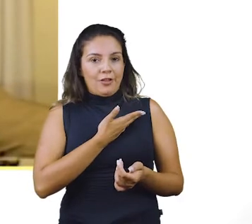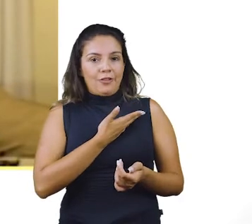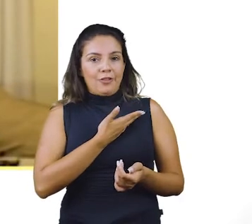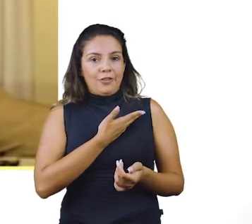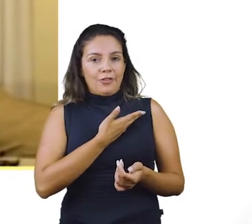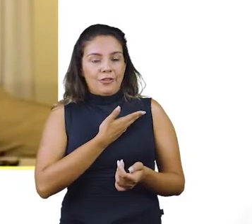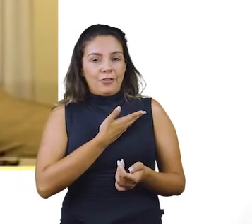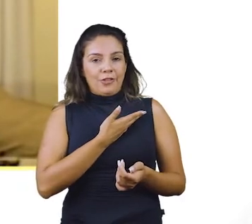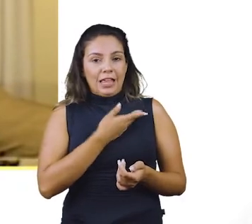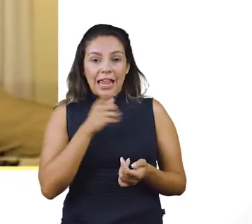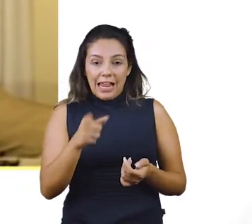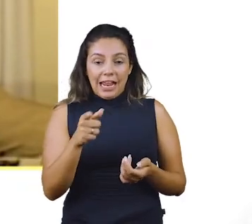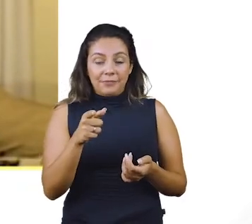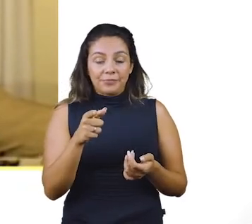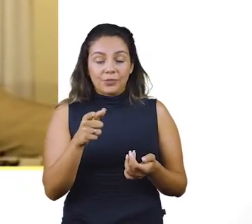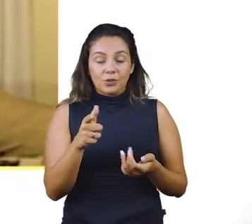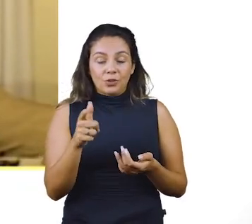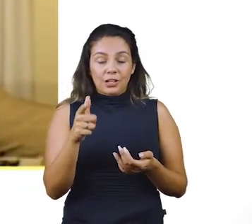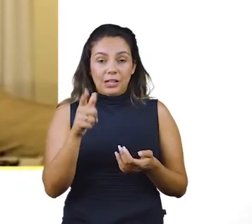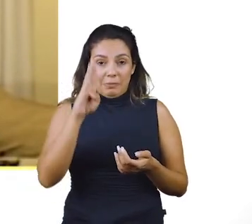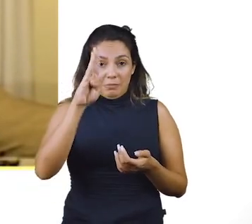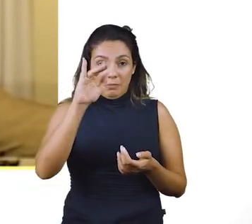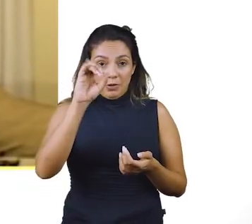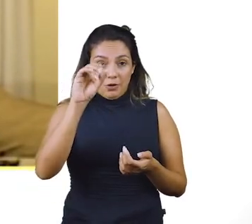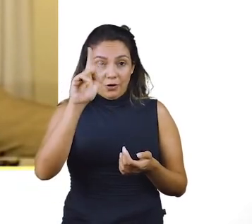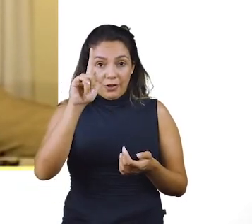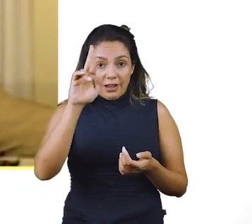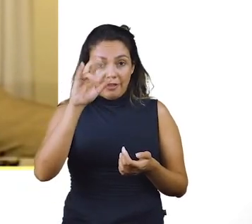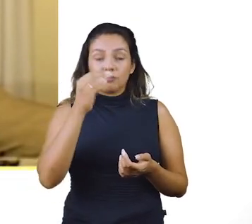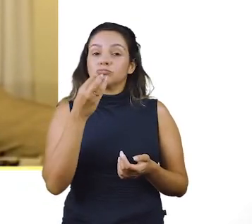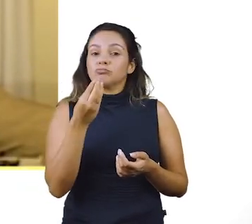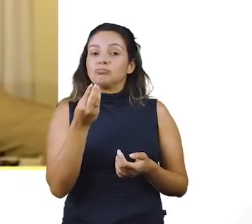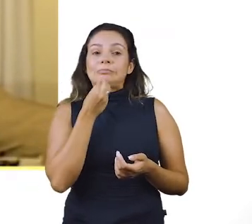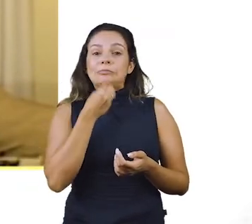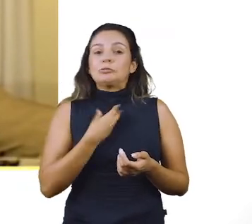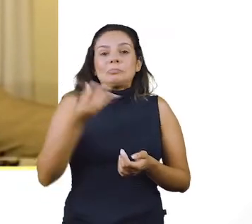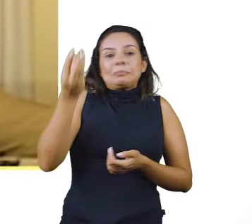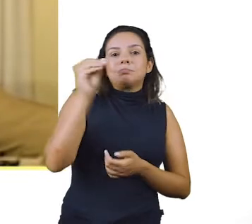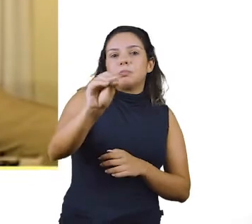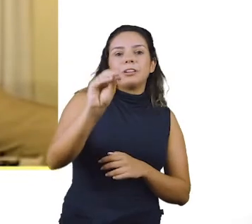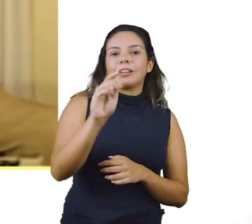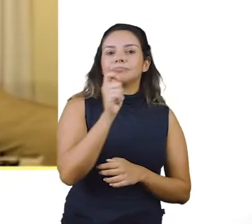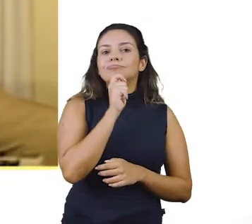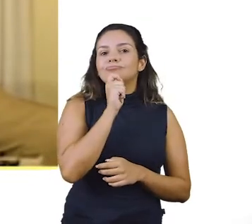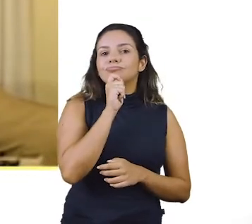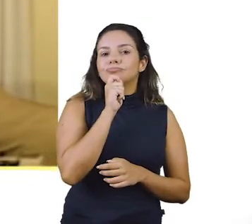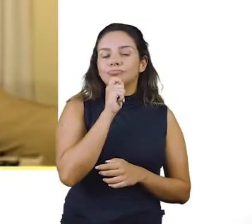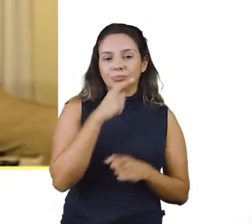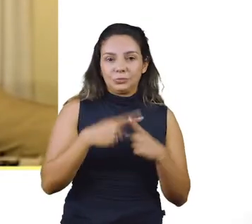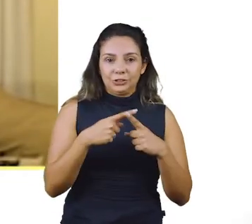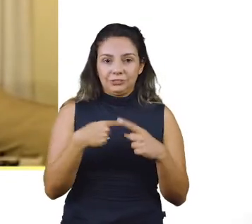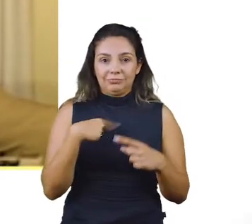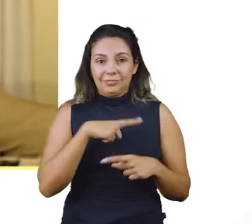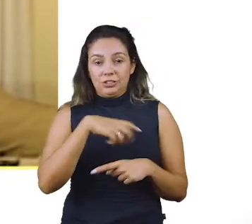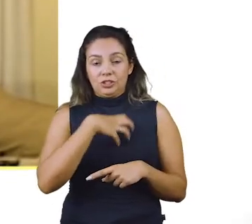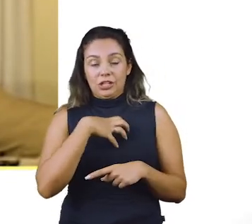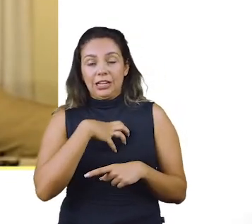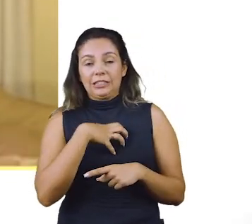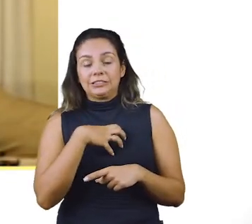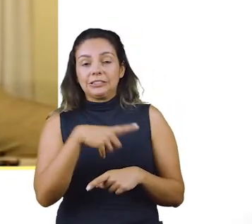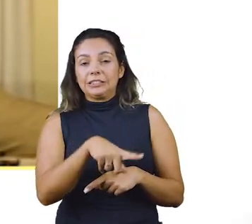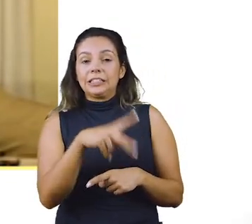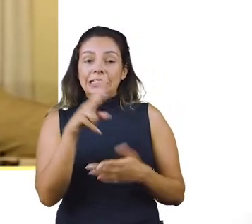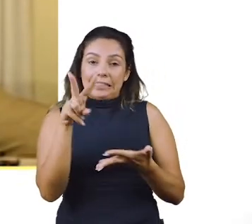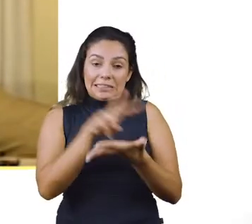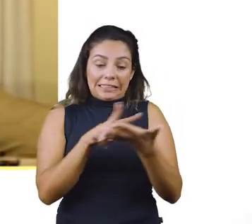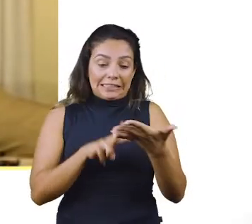biografia ainda não está publicada. Eu tive um senso crítico, eu tenho um senso crítico com ela muito grande. Eu